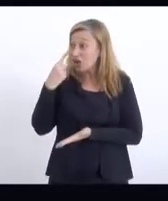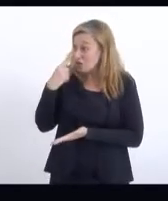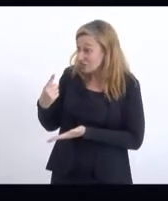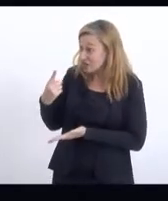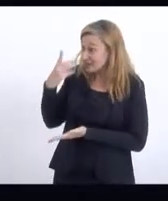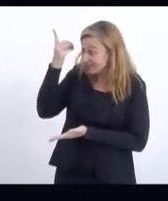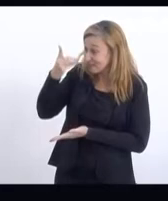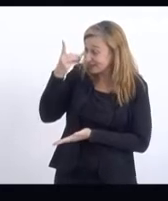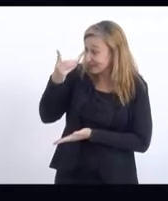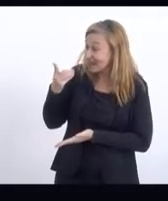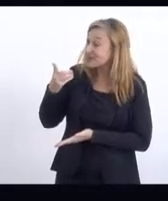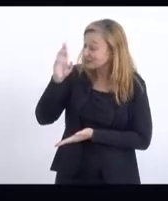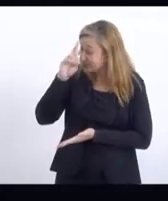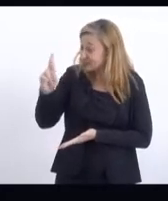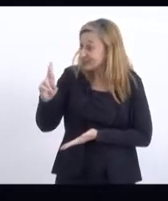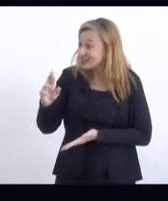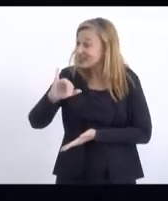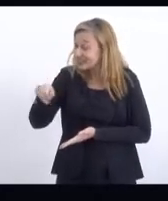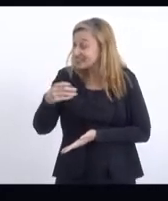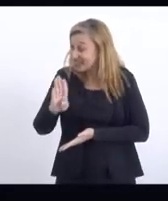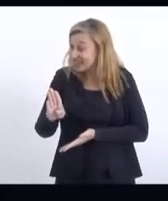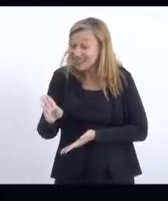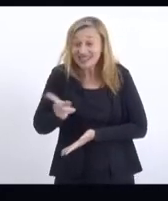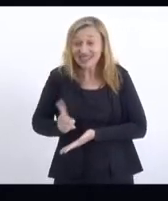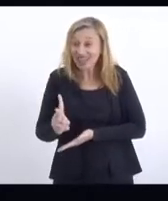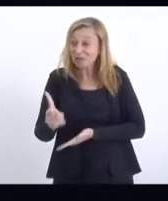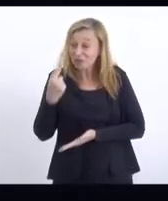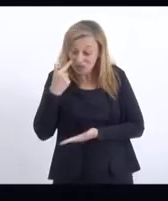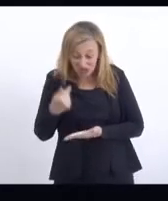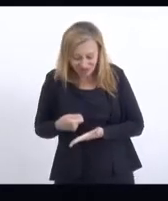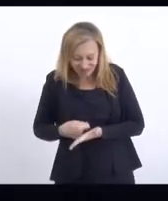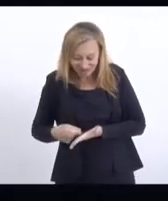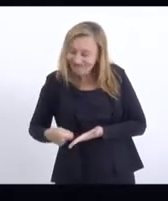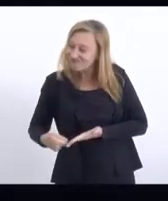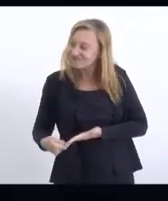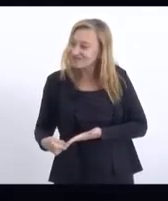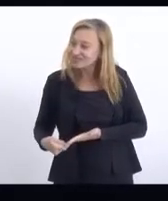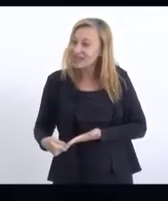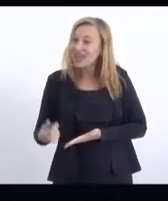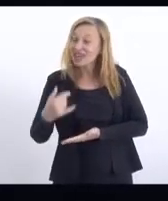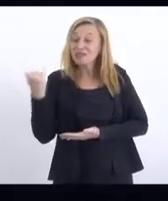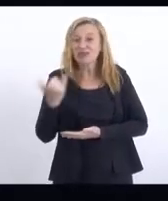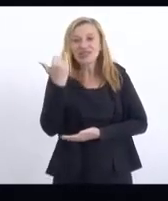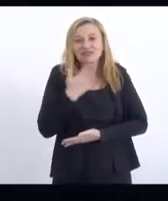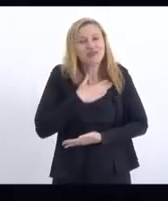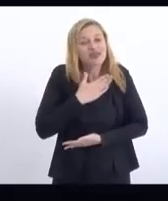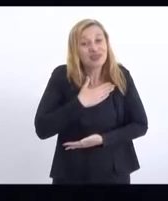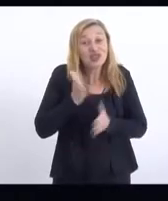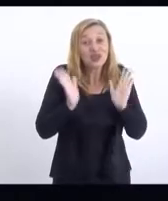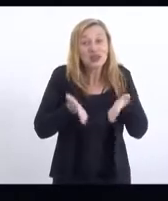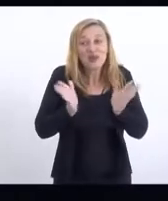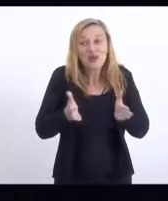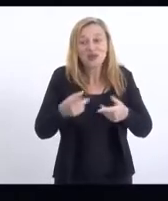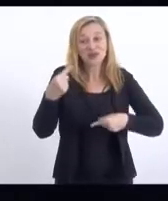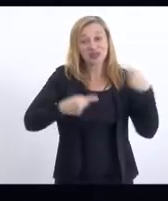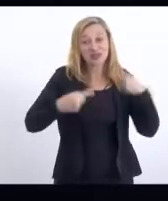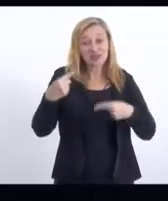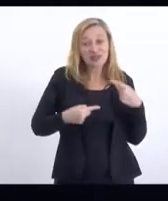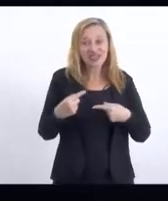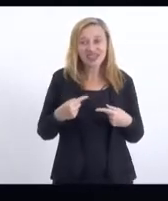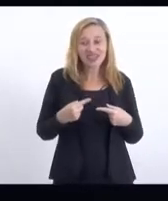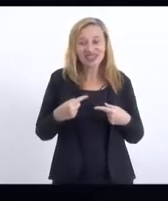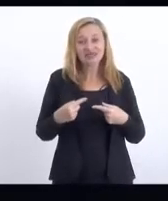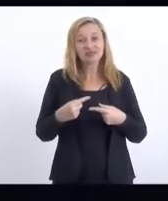do senhor e vejo do Jair sempre. Isso é muito importante para mim, que hoje estou na política e, algum tempo, também